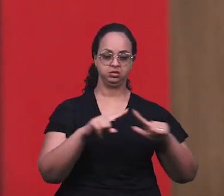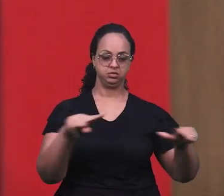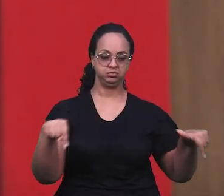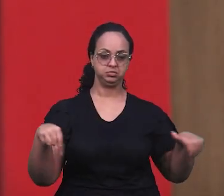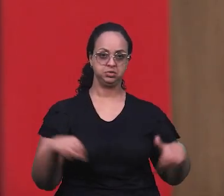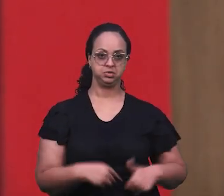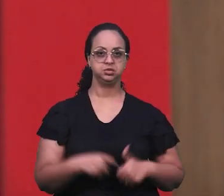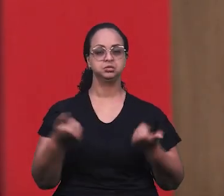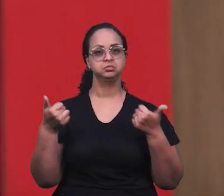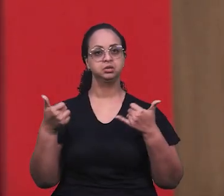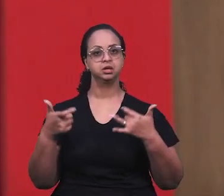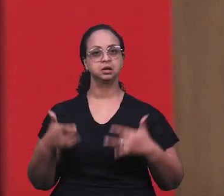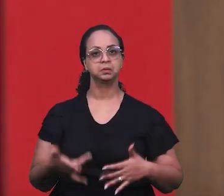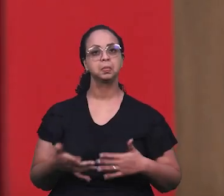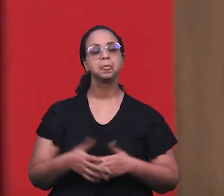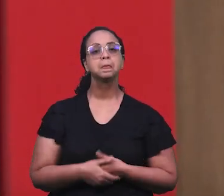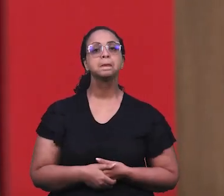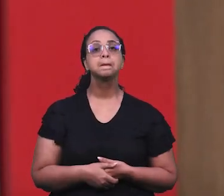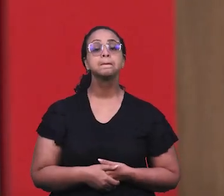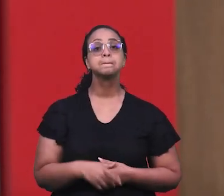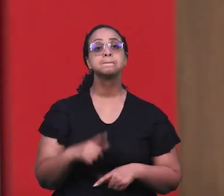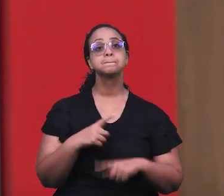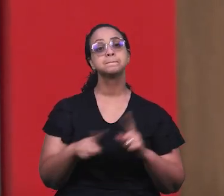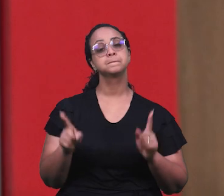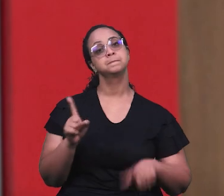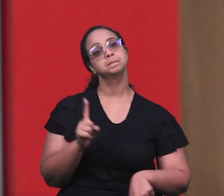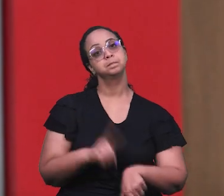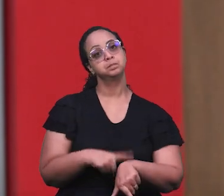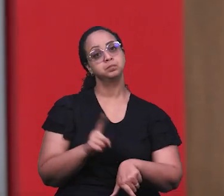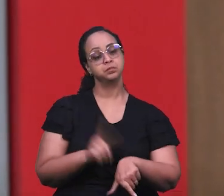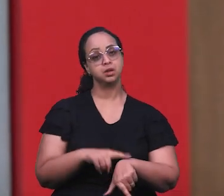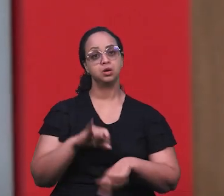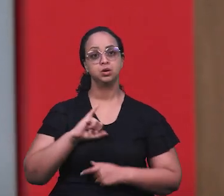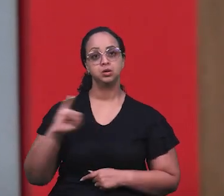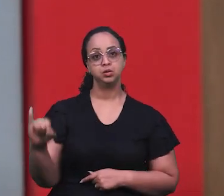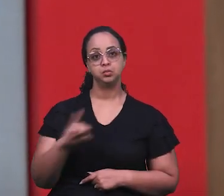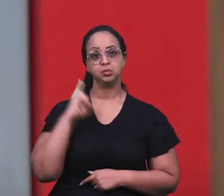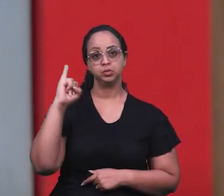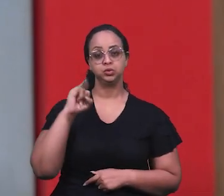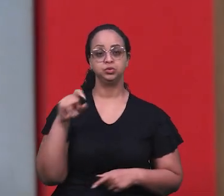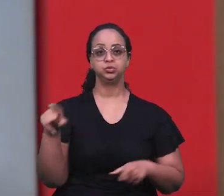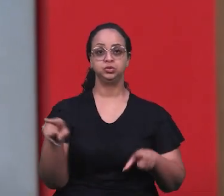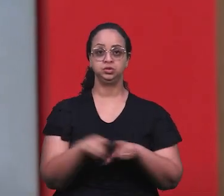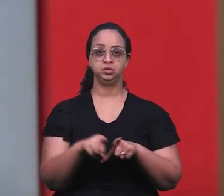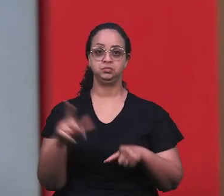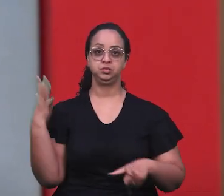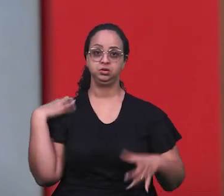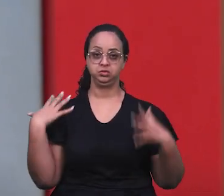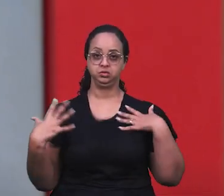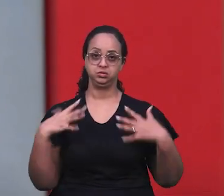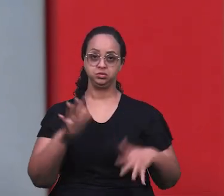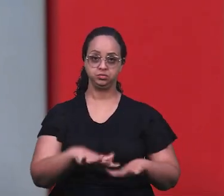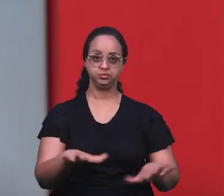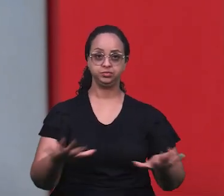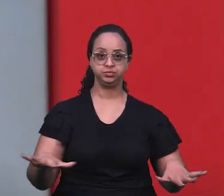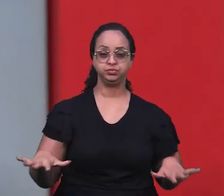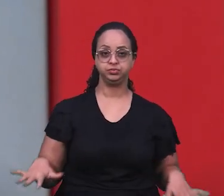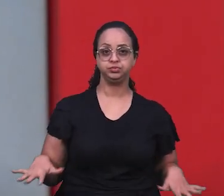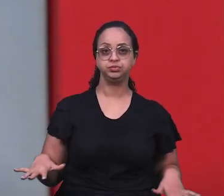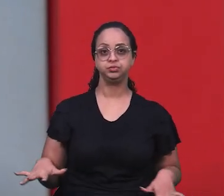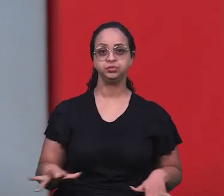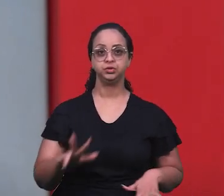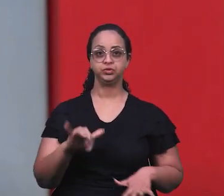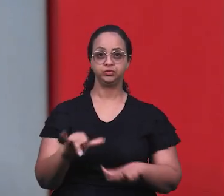então explicando essas questões. Mas na hora do batismo, pastor, é importante também a gente tatear ele, explicar de que ele vai